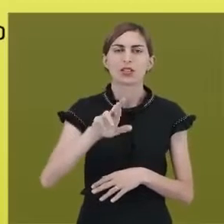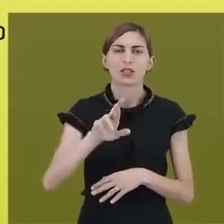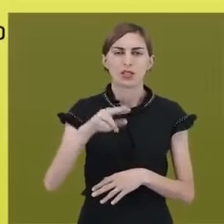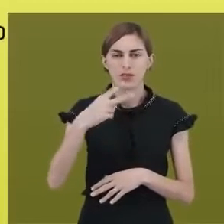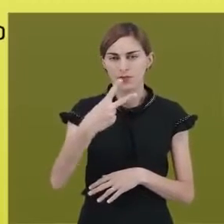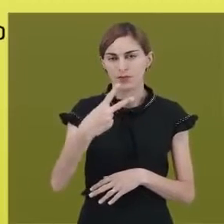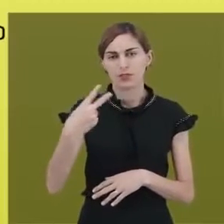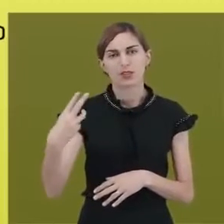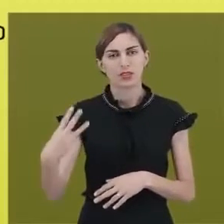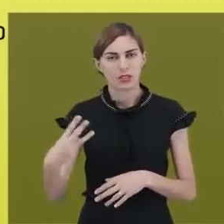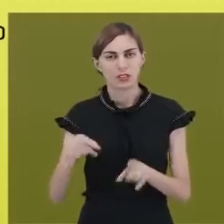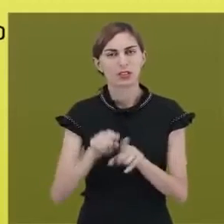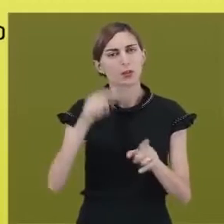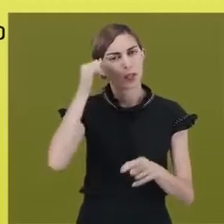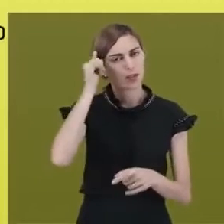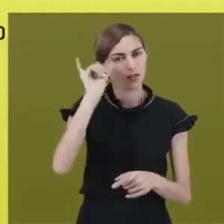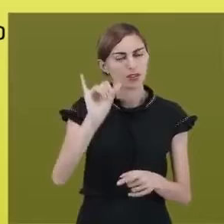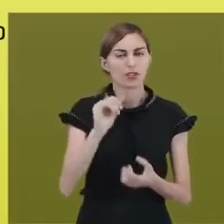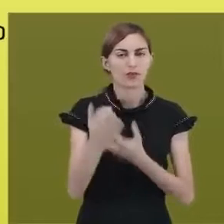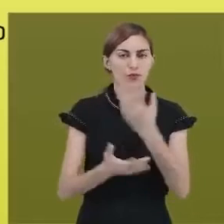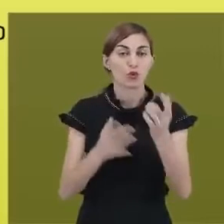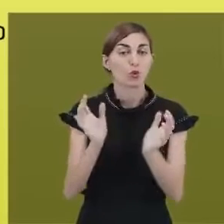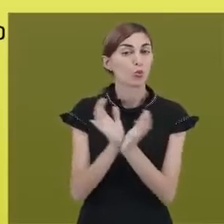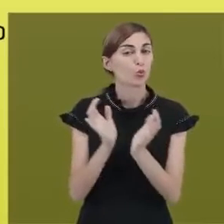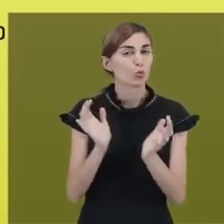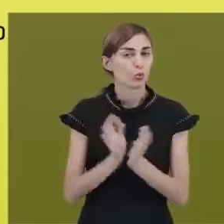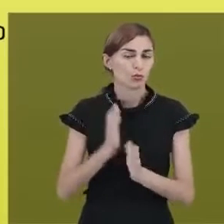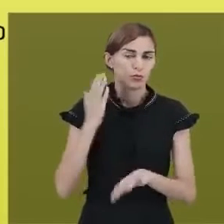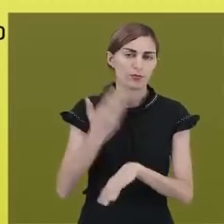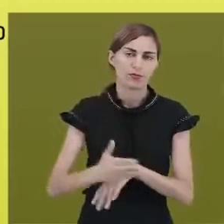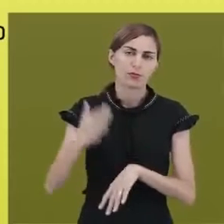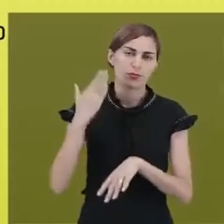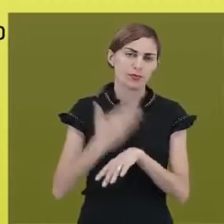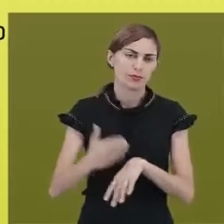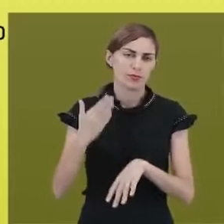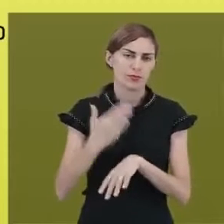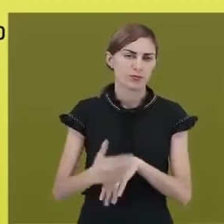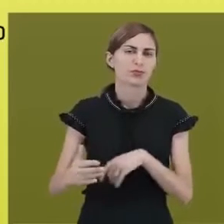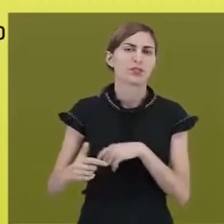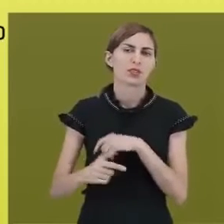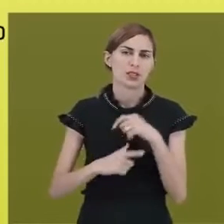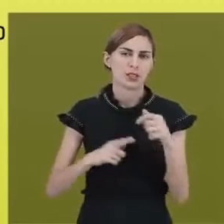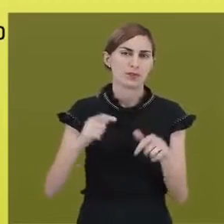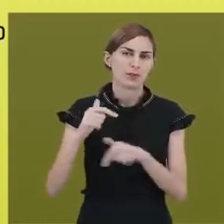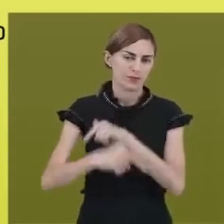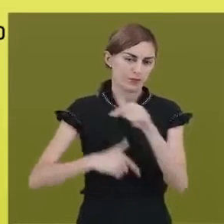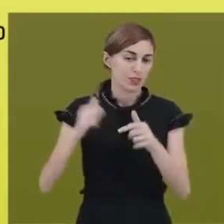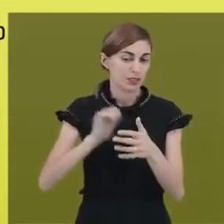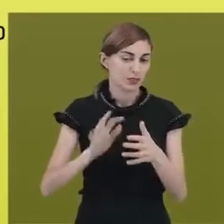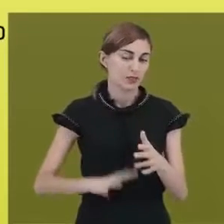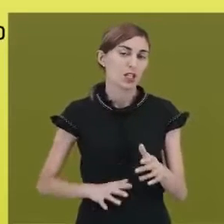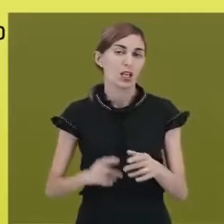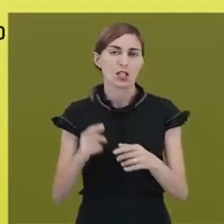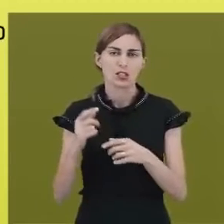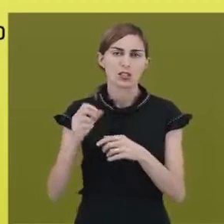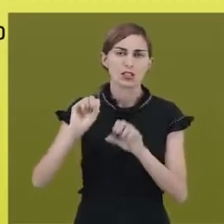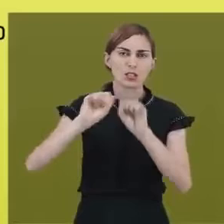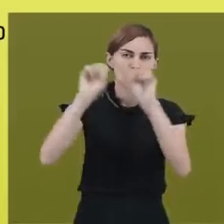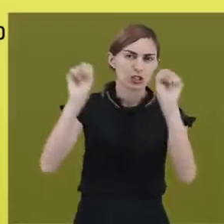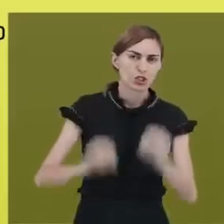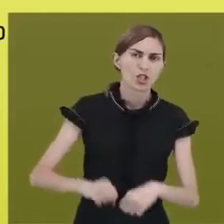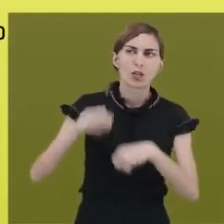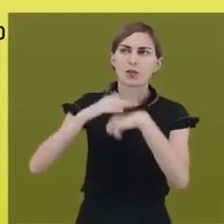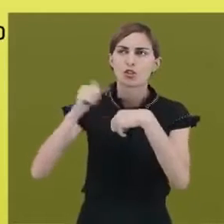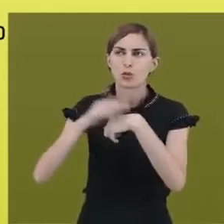fogo, essa NR recomenda que equipes treinadas executem as tarefas. E essas tarefas têm que ser acionamento do sistema,